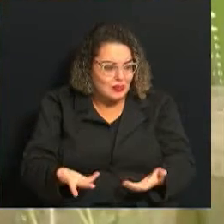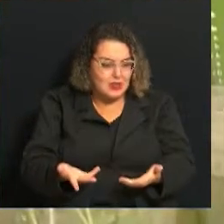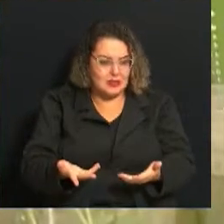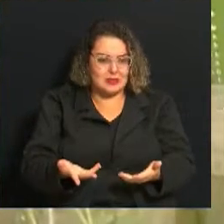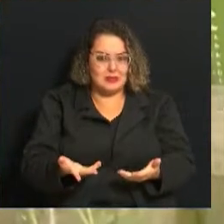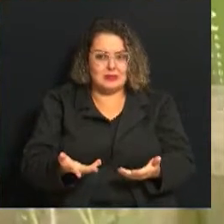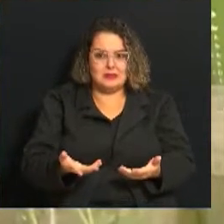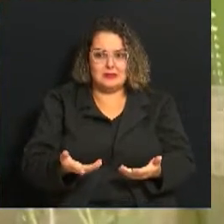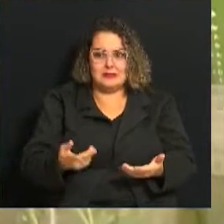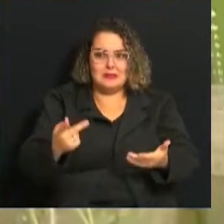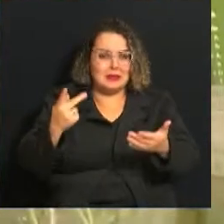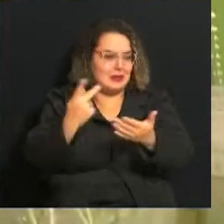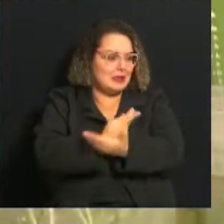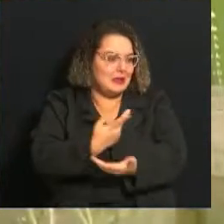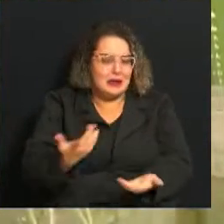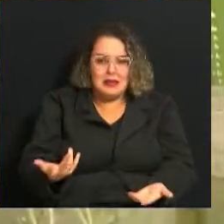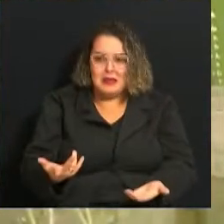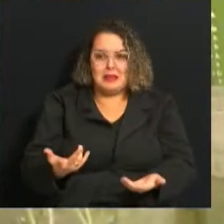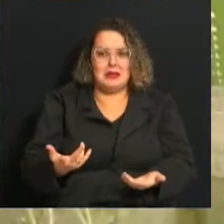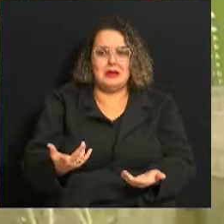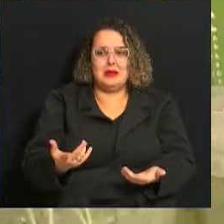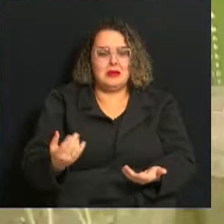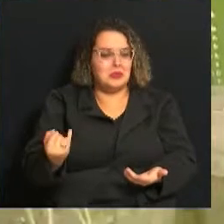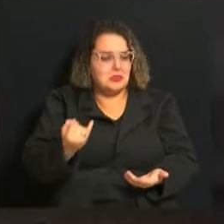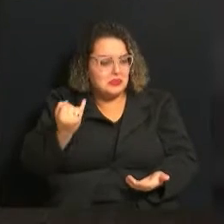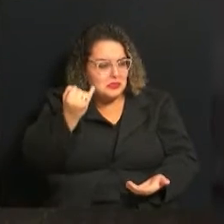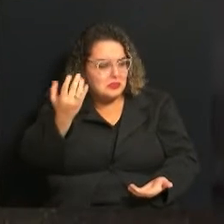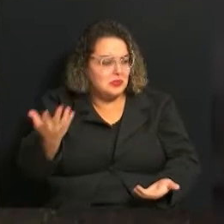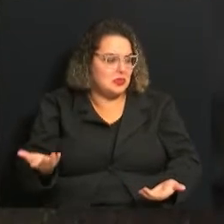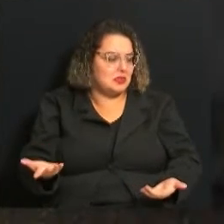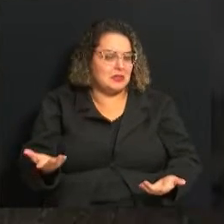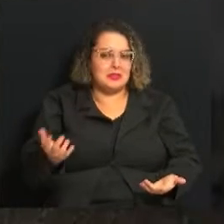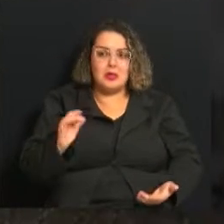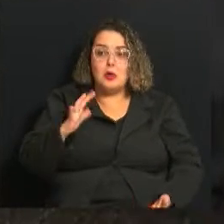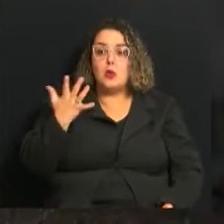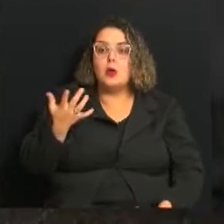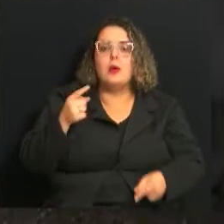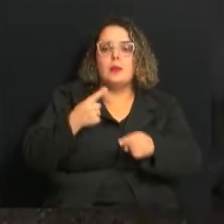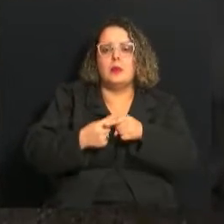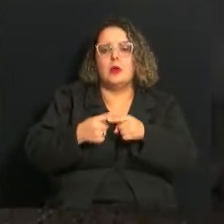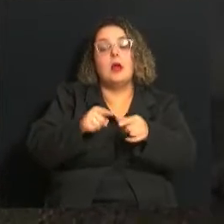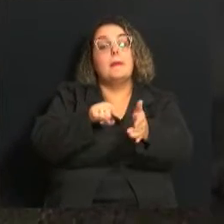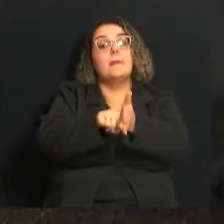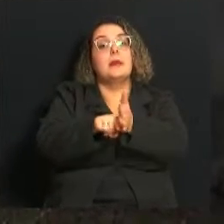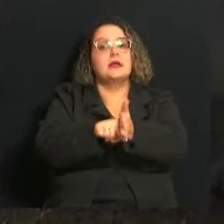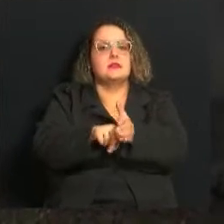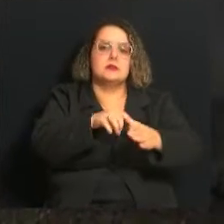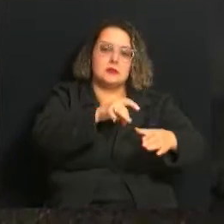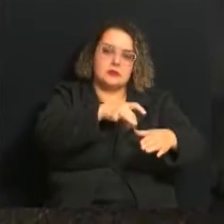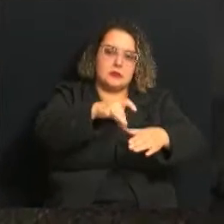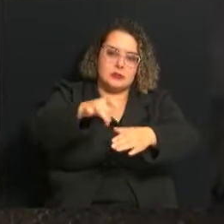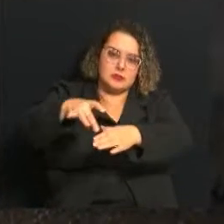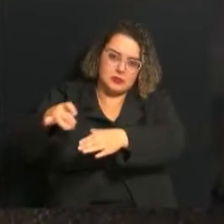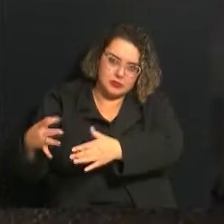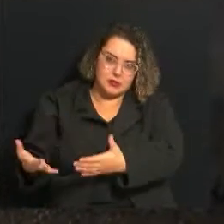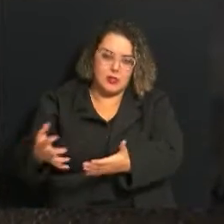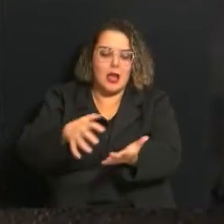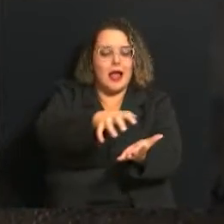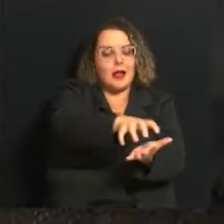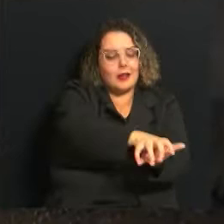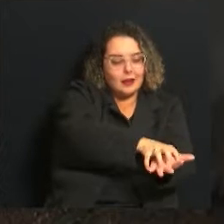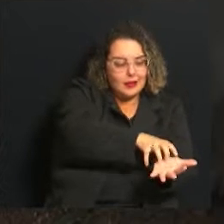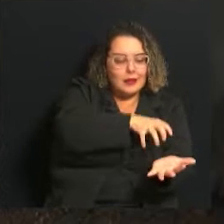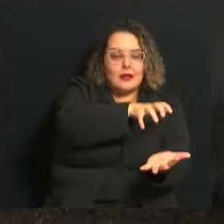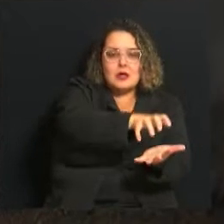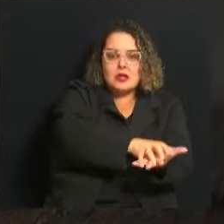déficits hídricos importantes e tudo mais. Isso aconteceu por causa da pesquisa agrícola. Nós conseguimos identificar materiais, tipos